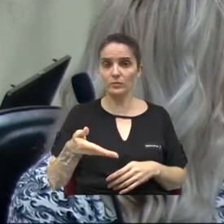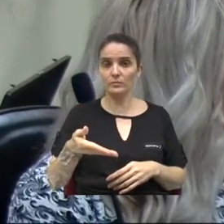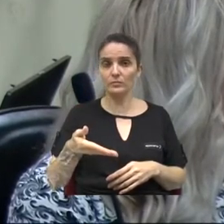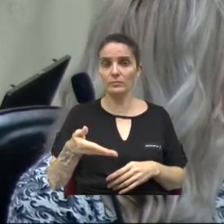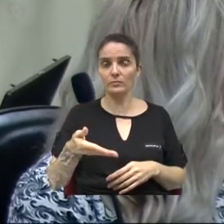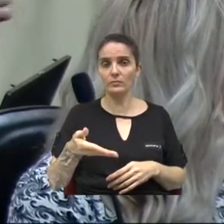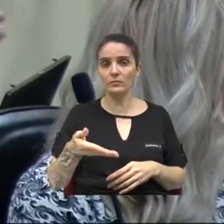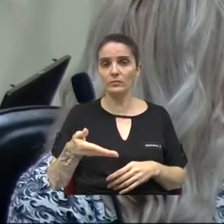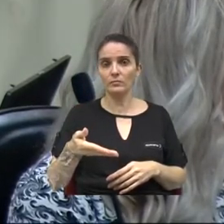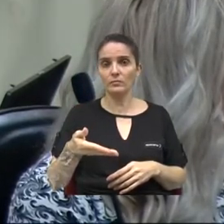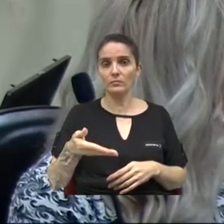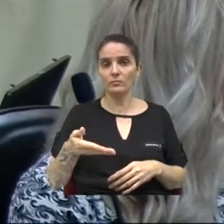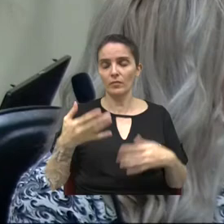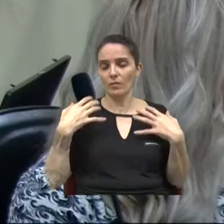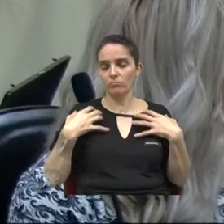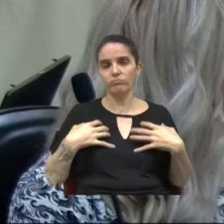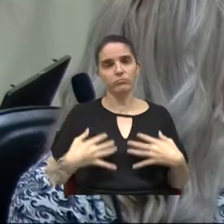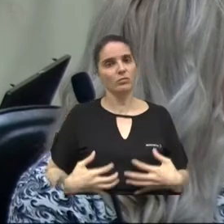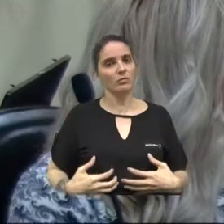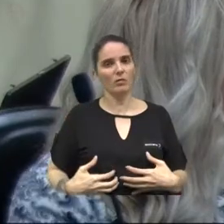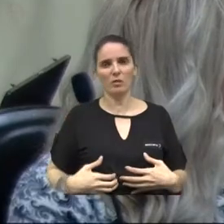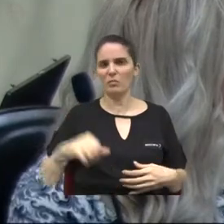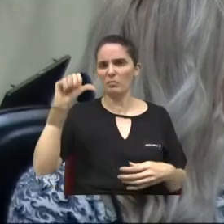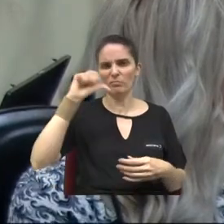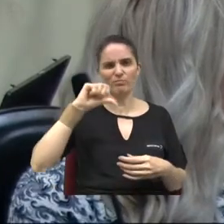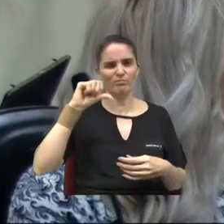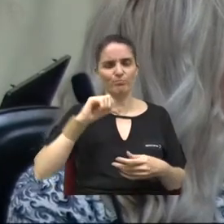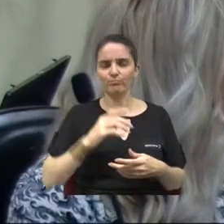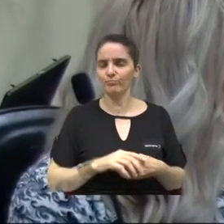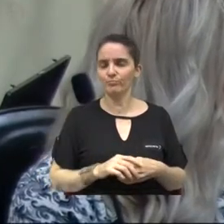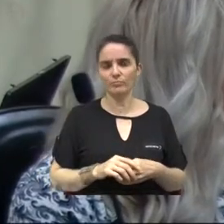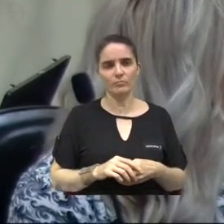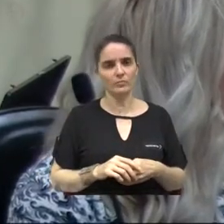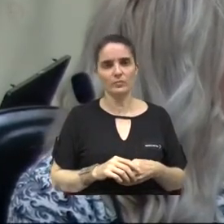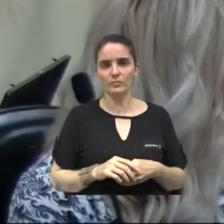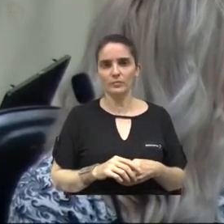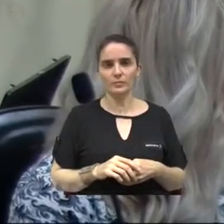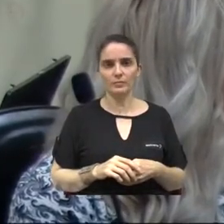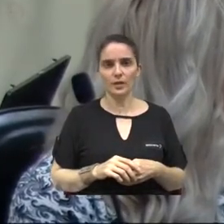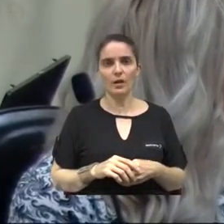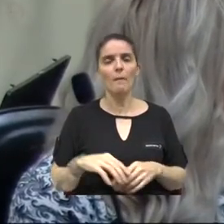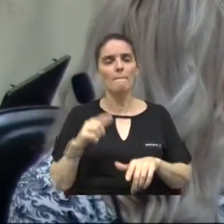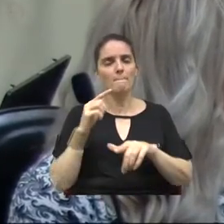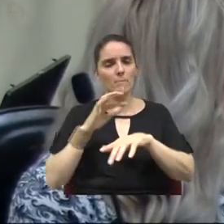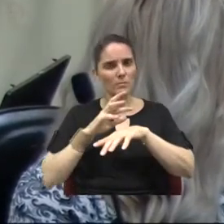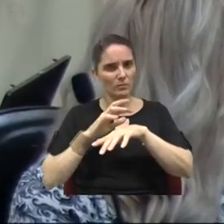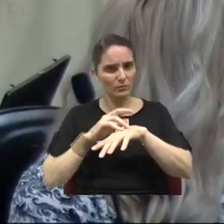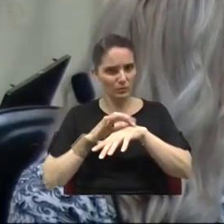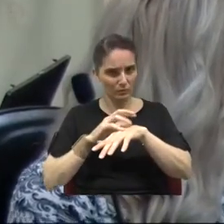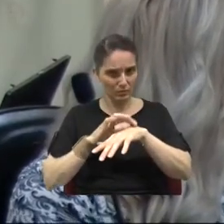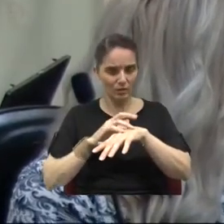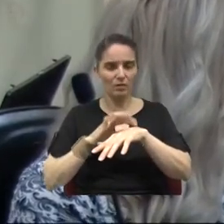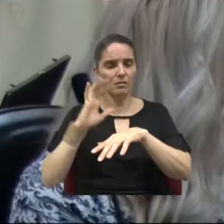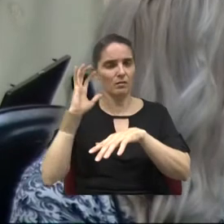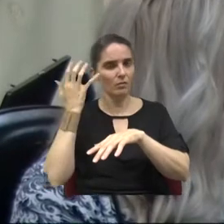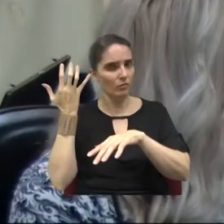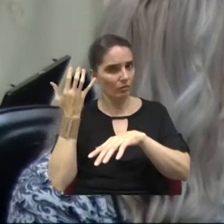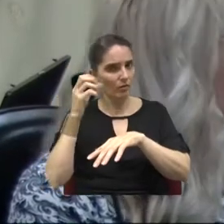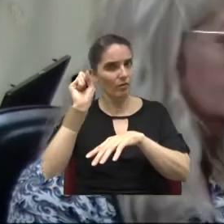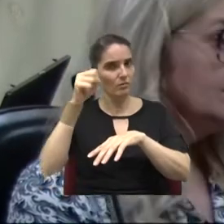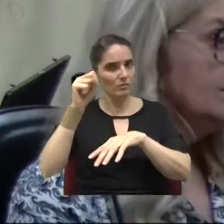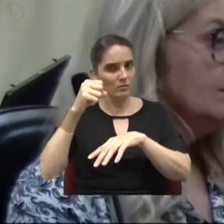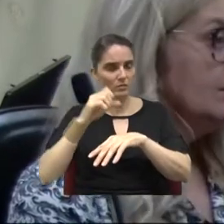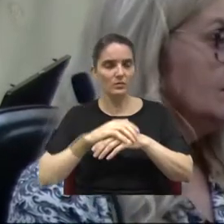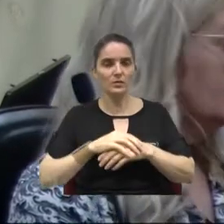não tem a forma que gostariam de ter, né, tem complicações de saúde,